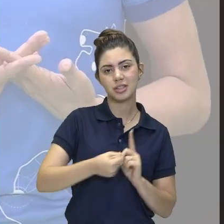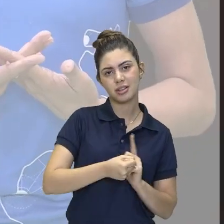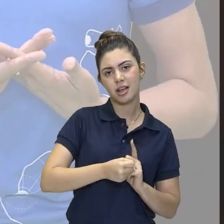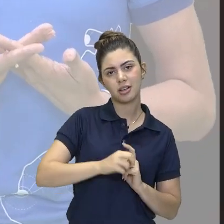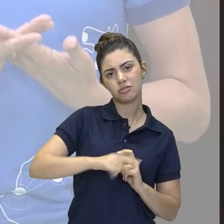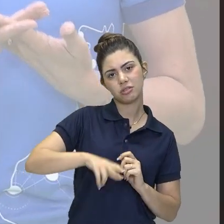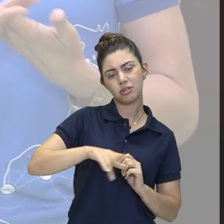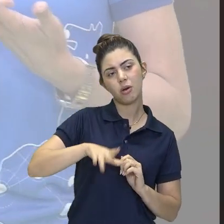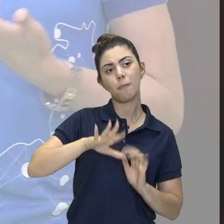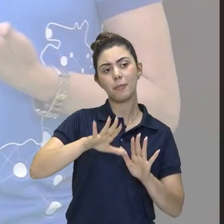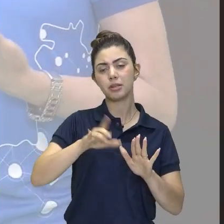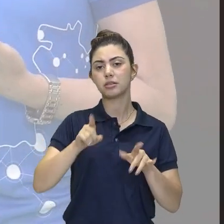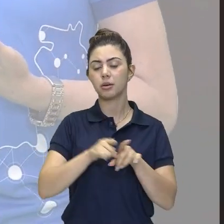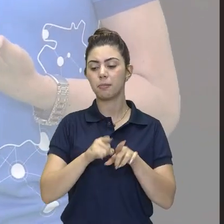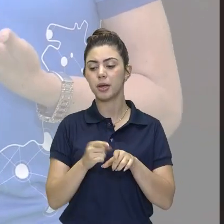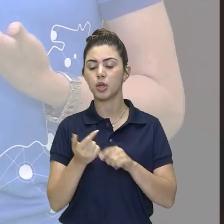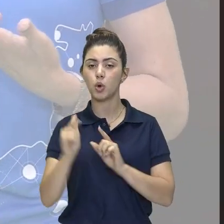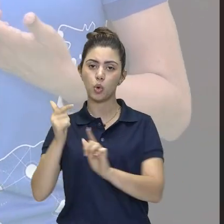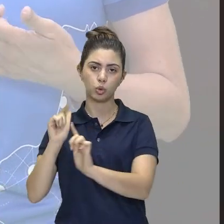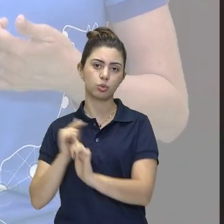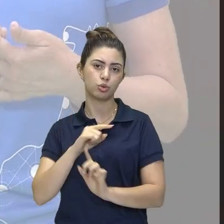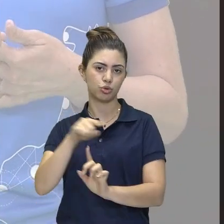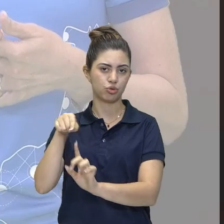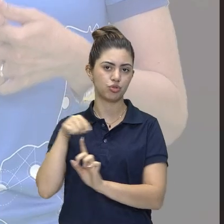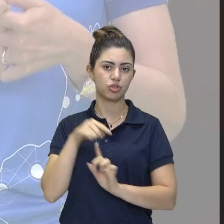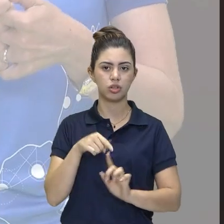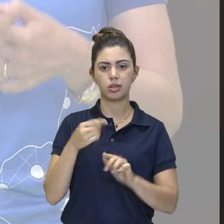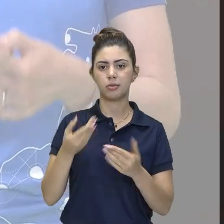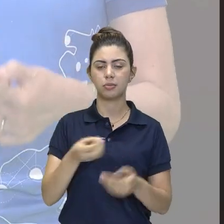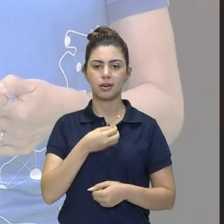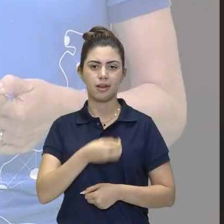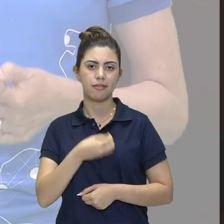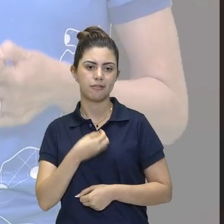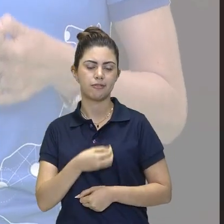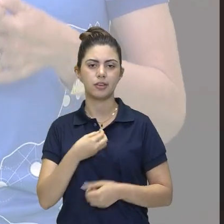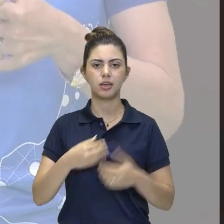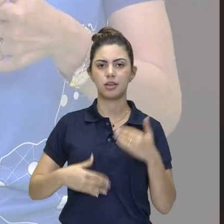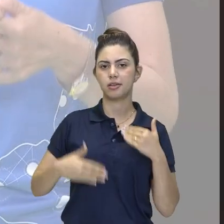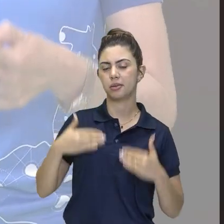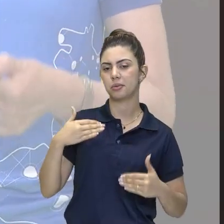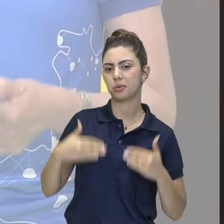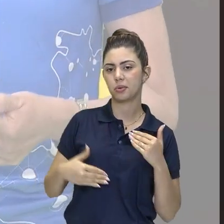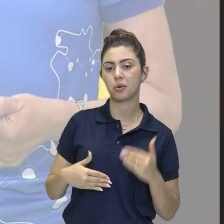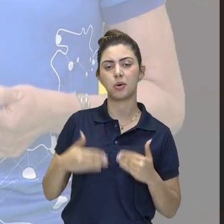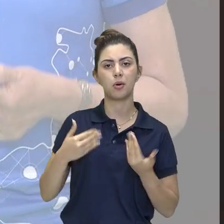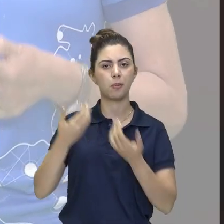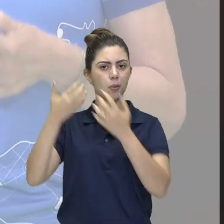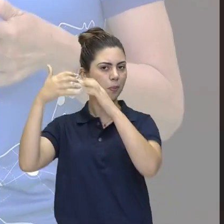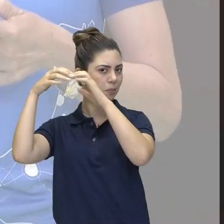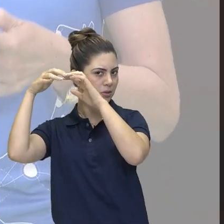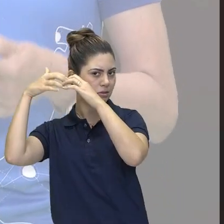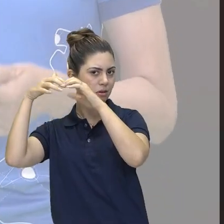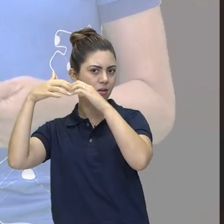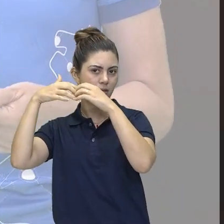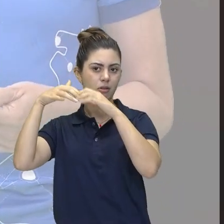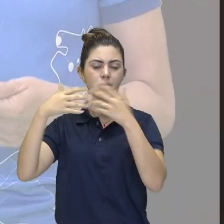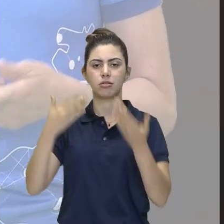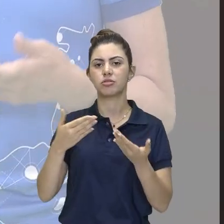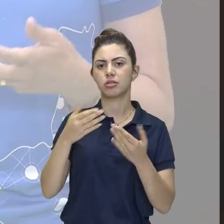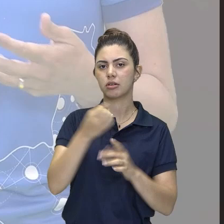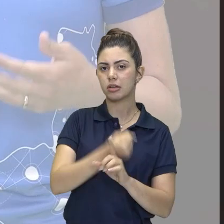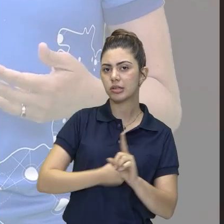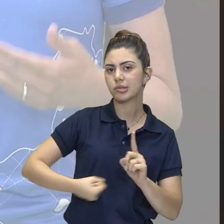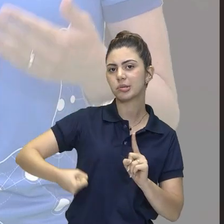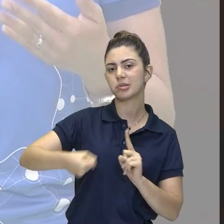mas também em outras formas, né, da vida, biologicamente, psicologicamente,